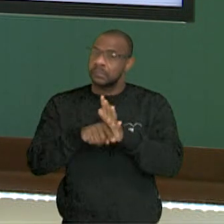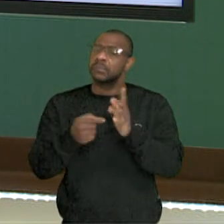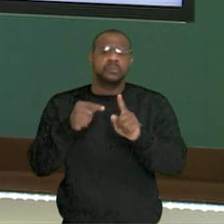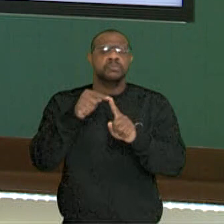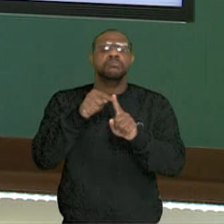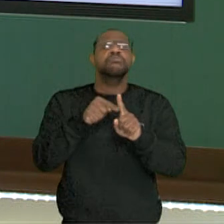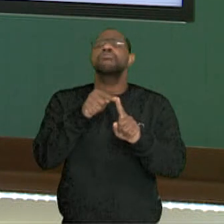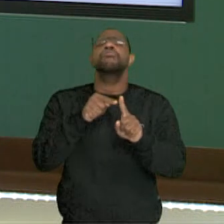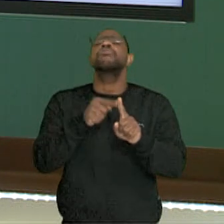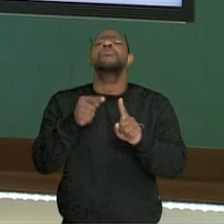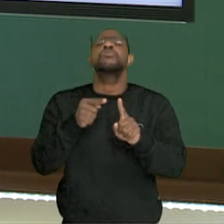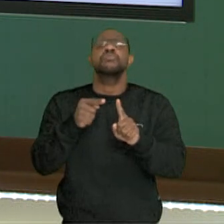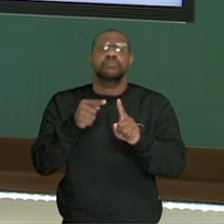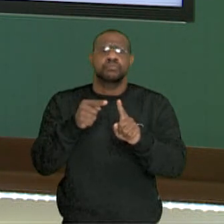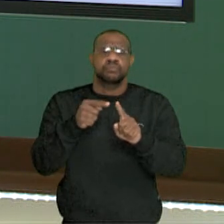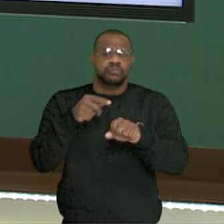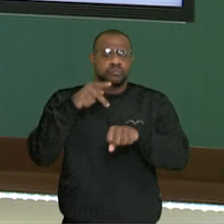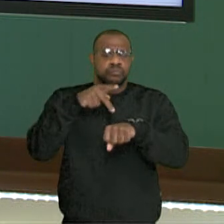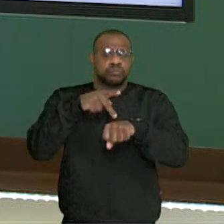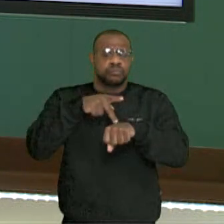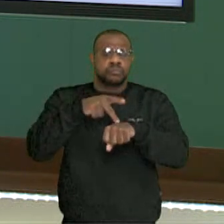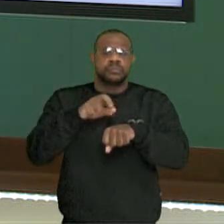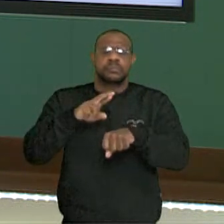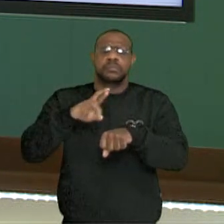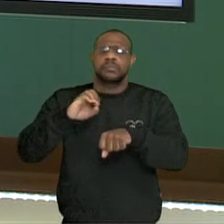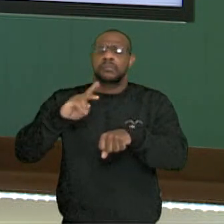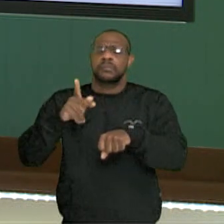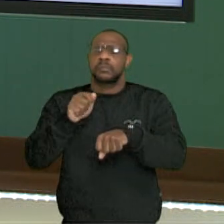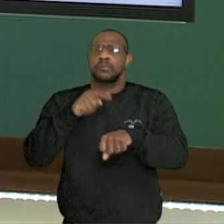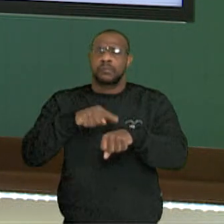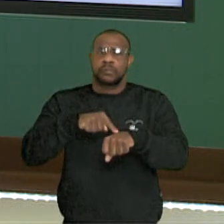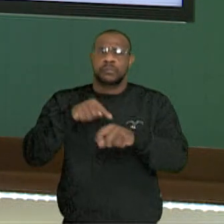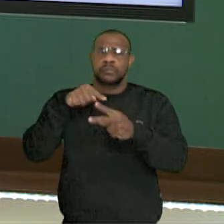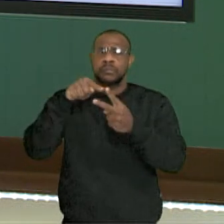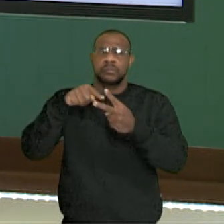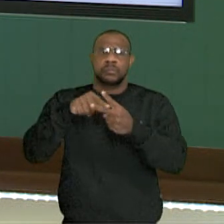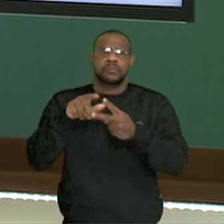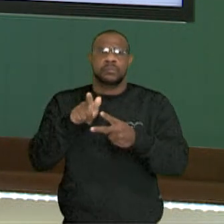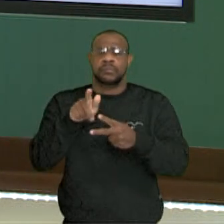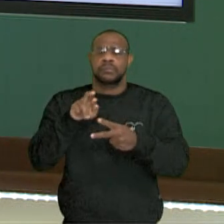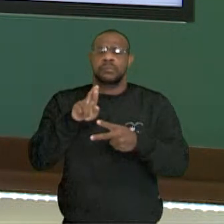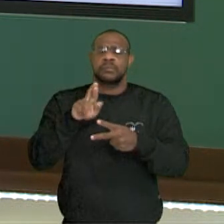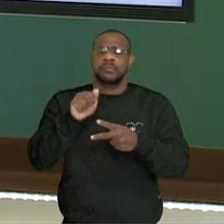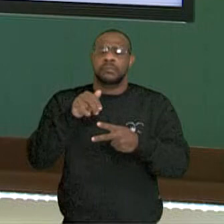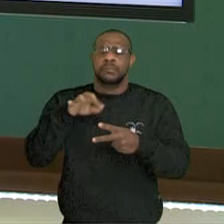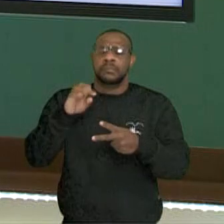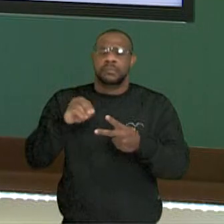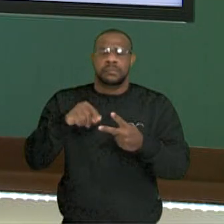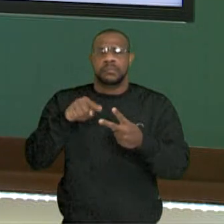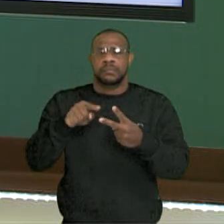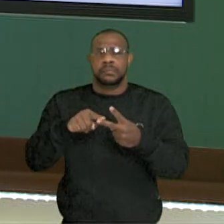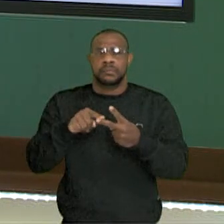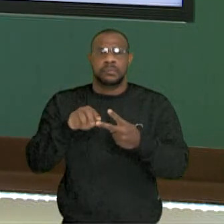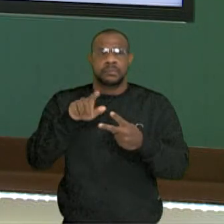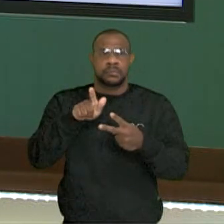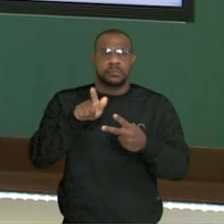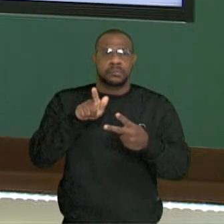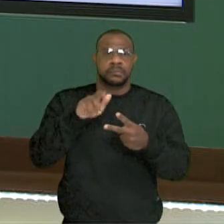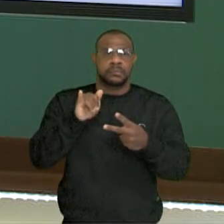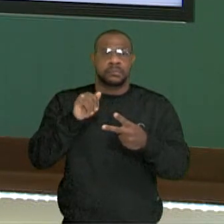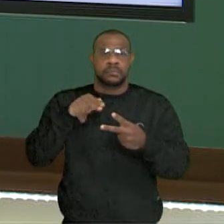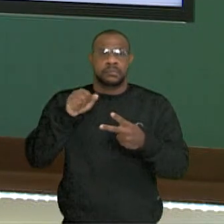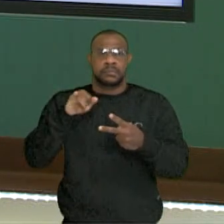de rocha o granito e que tipo de rocha o gneiss. Então, o granito é uma rocha ígnea